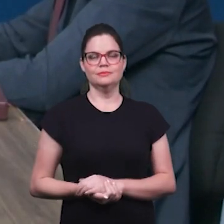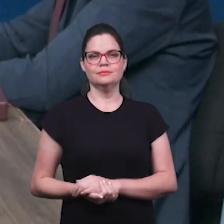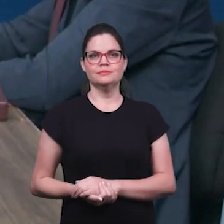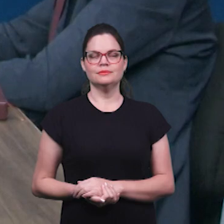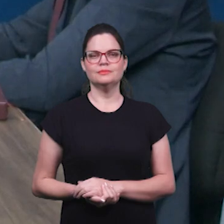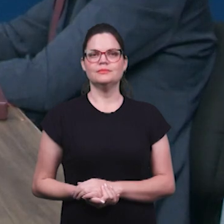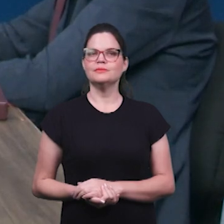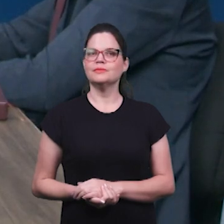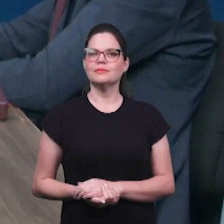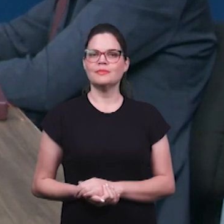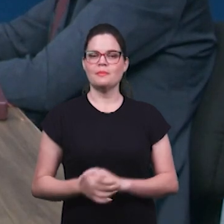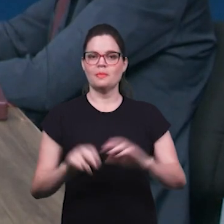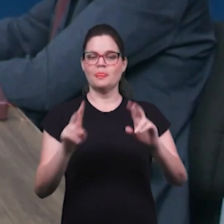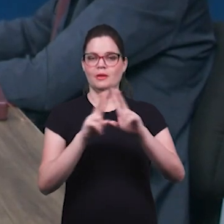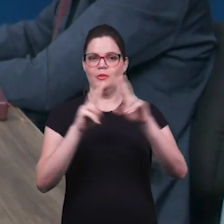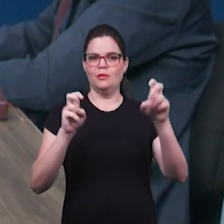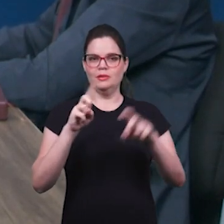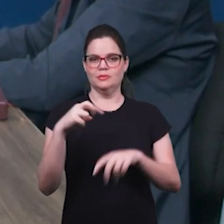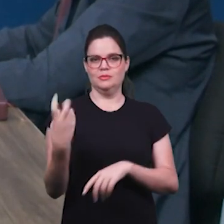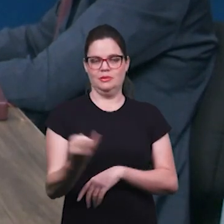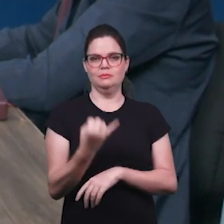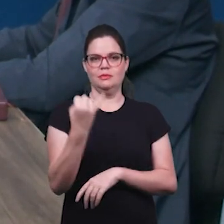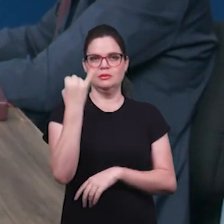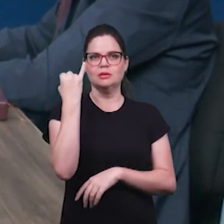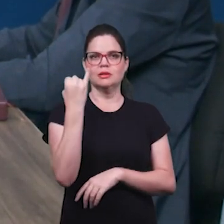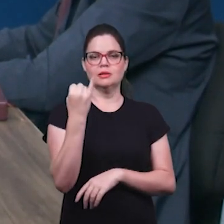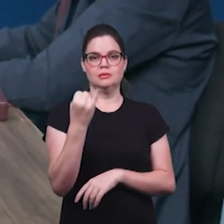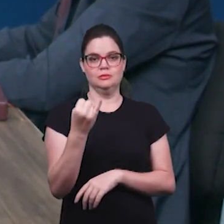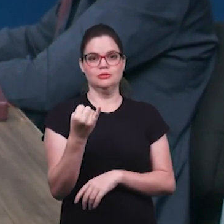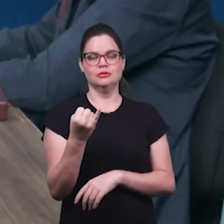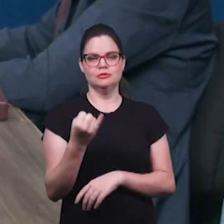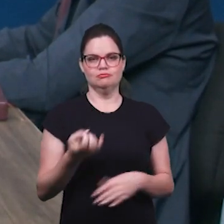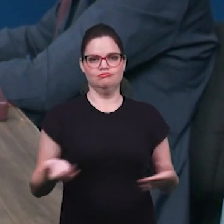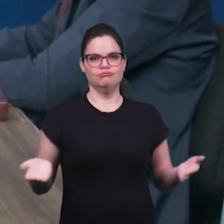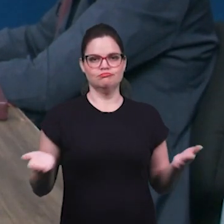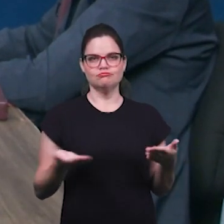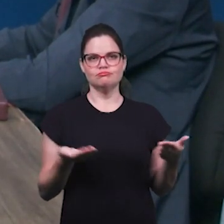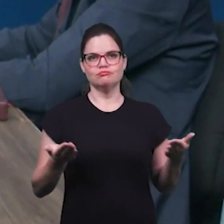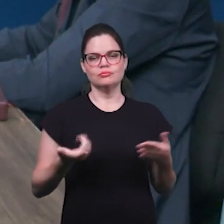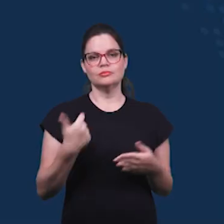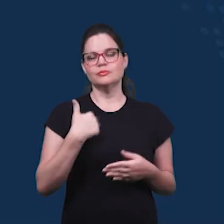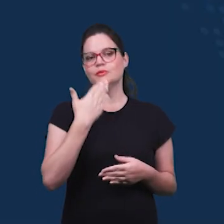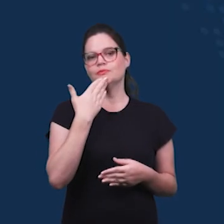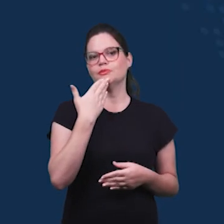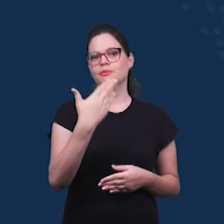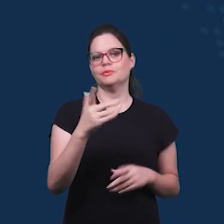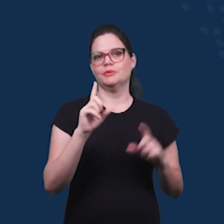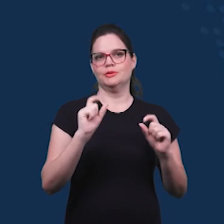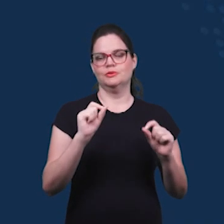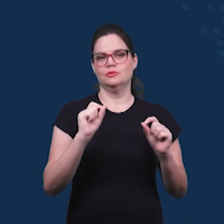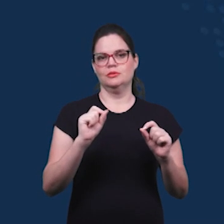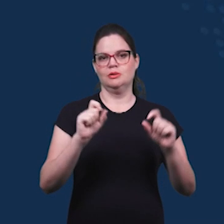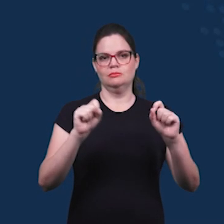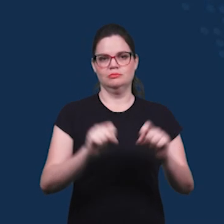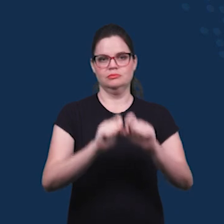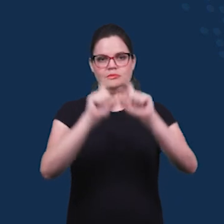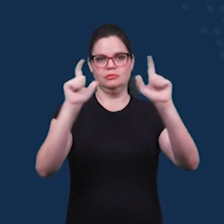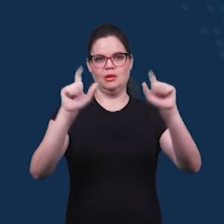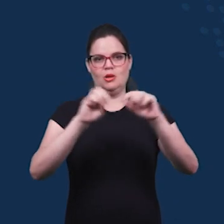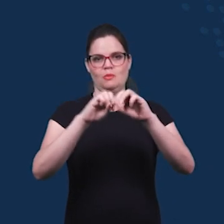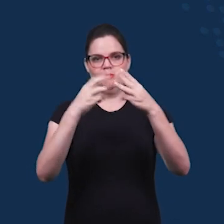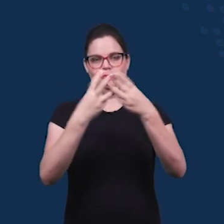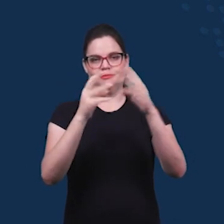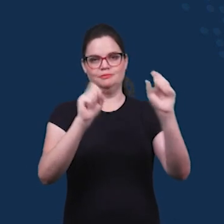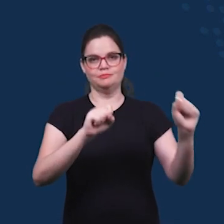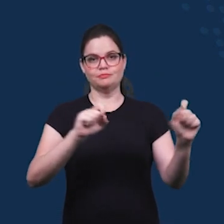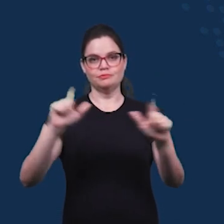Esse assunto é muito importante nos nossos dias. Eu vou pedir para ser passado o primeiro slide a